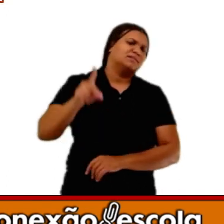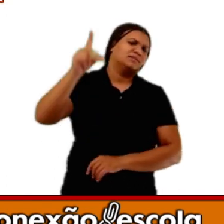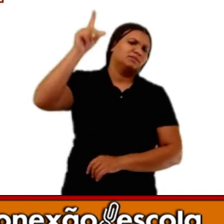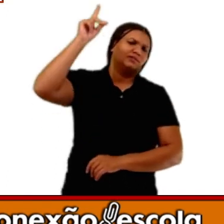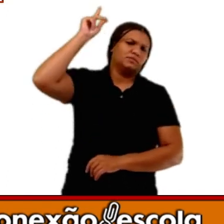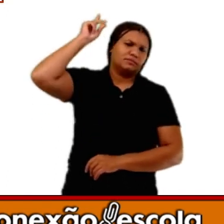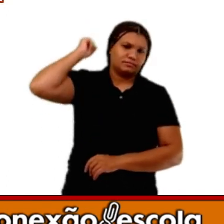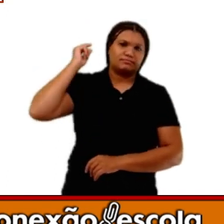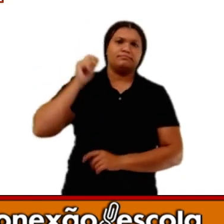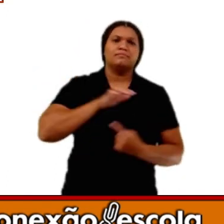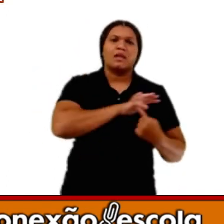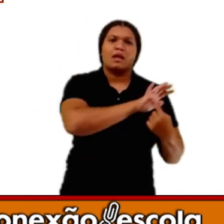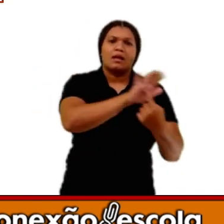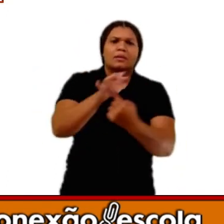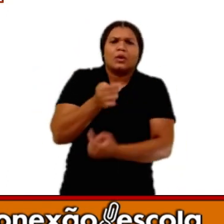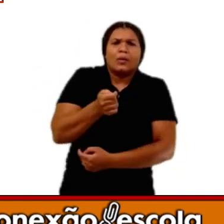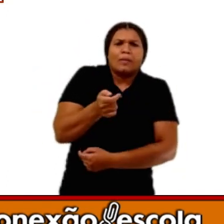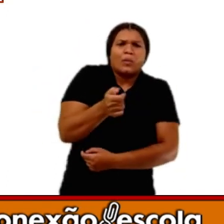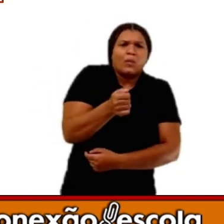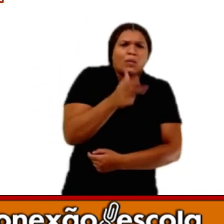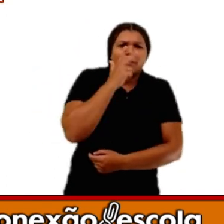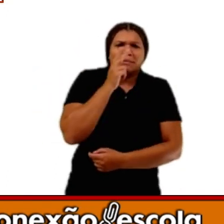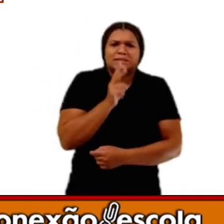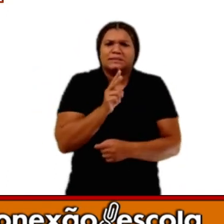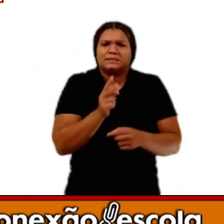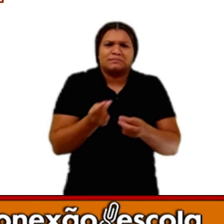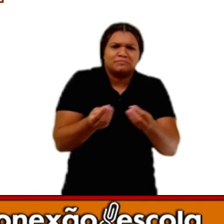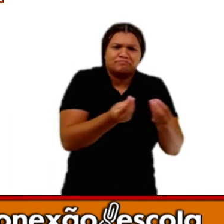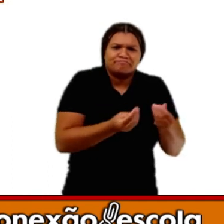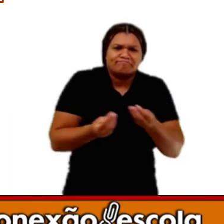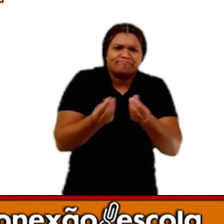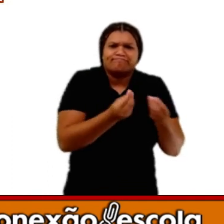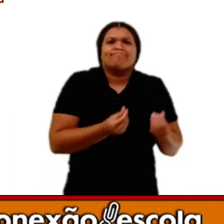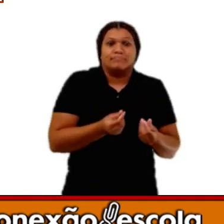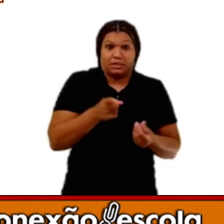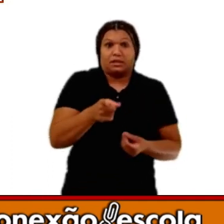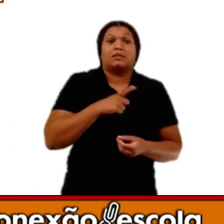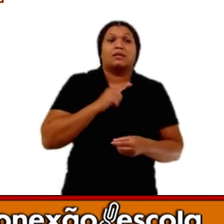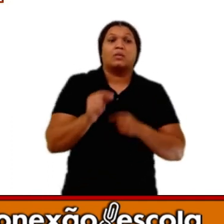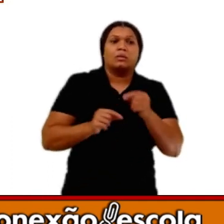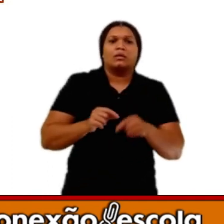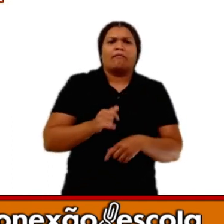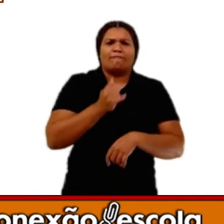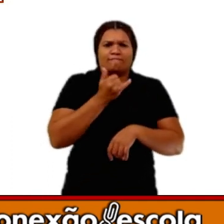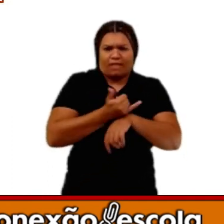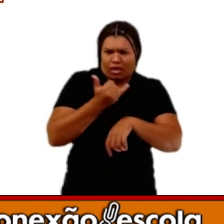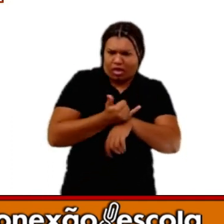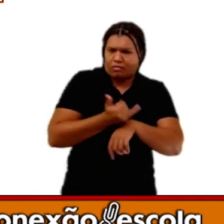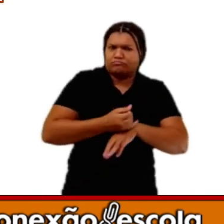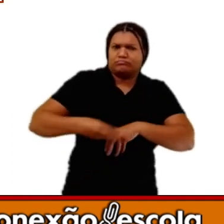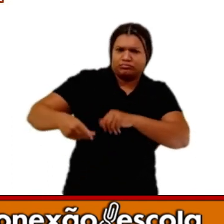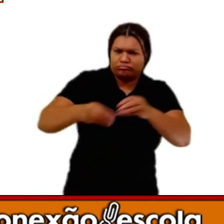e apresenta poucos nutrientes. É um solo rico em alumínio e bastante ácido. Por